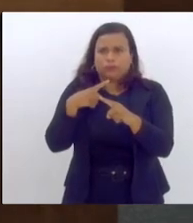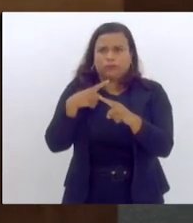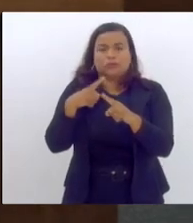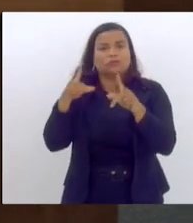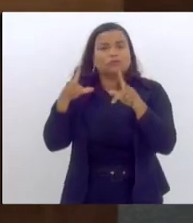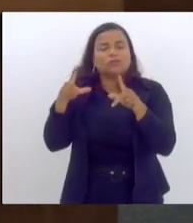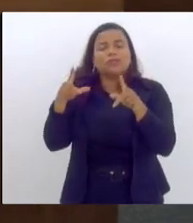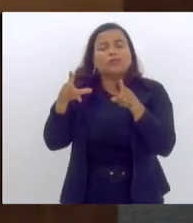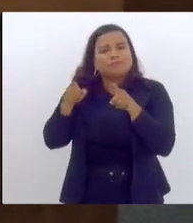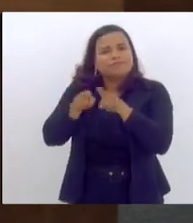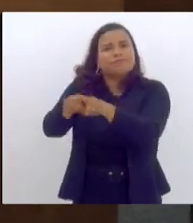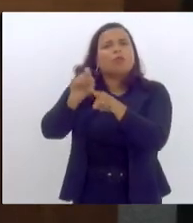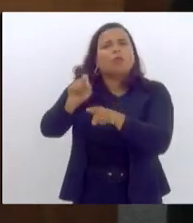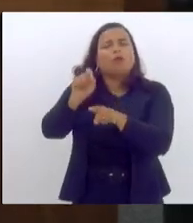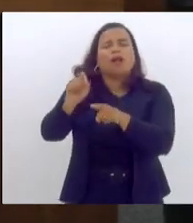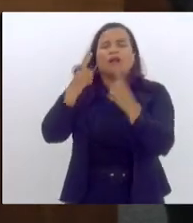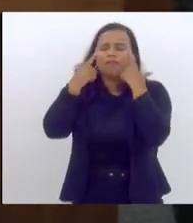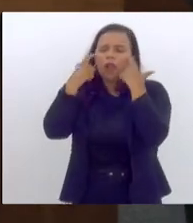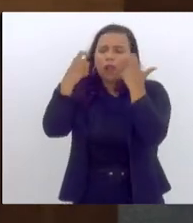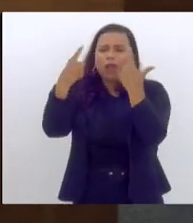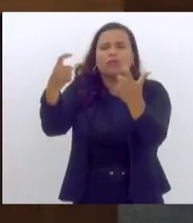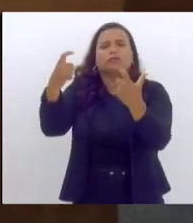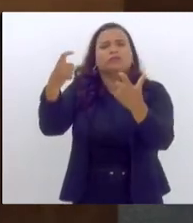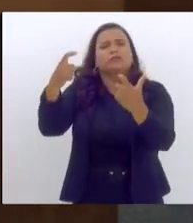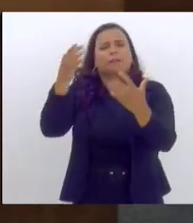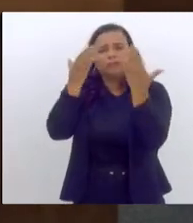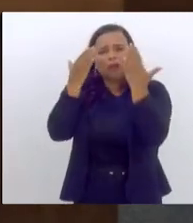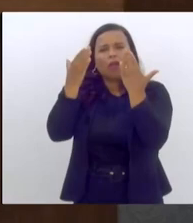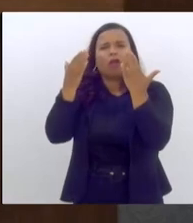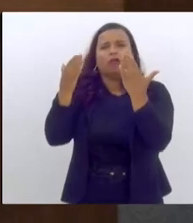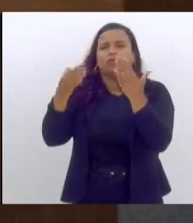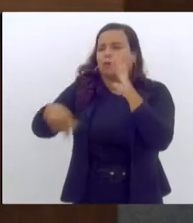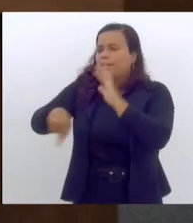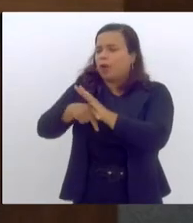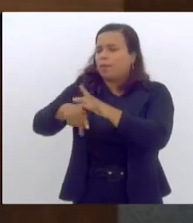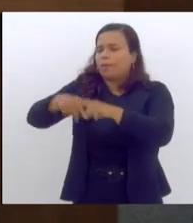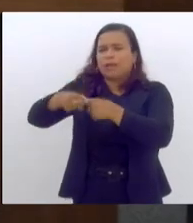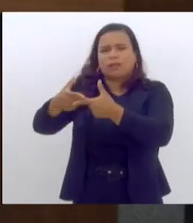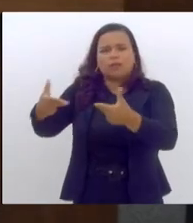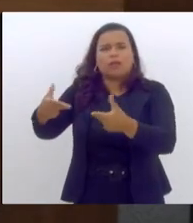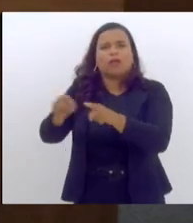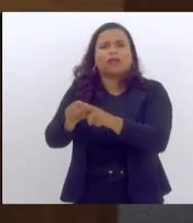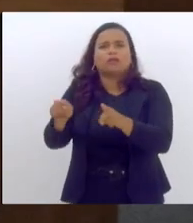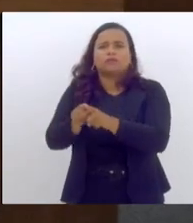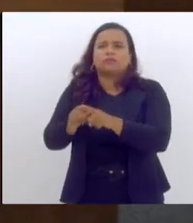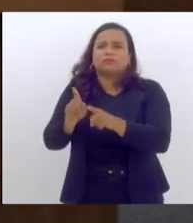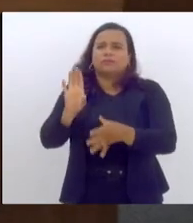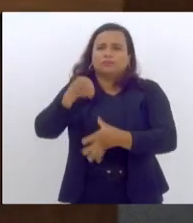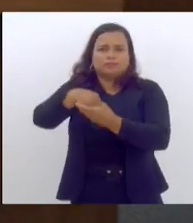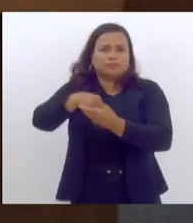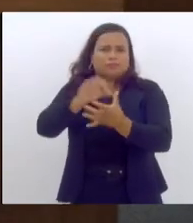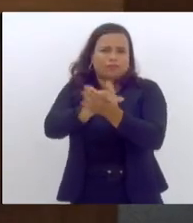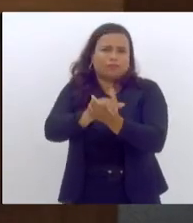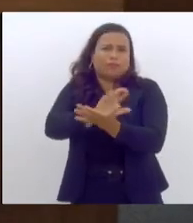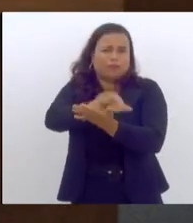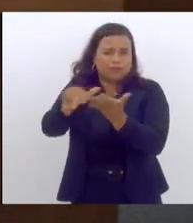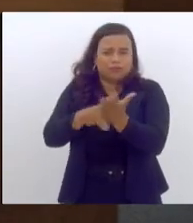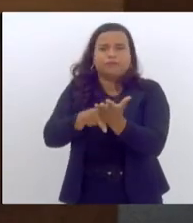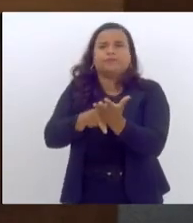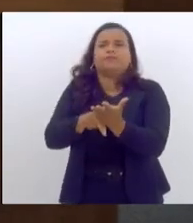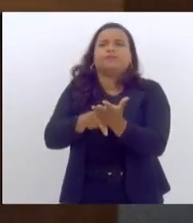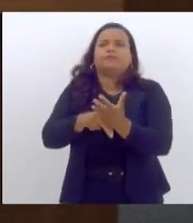paralelamente a violência psicológica, a violência patrimonial, a violência conjugada, há vários tipos